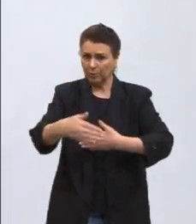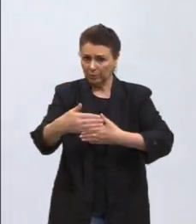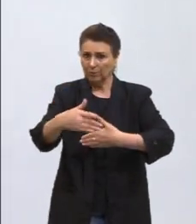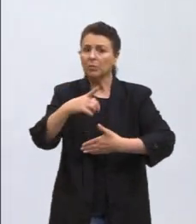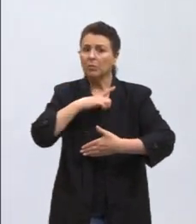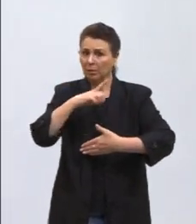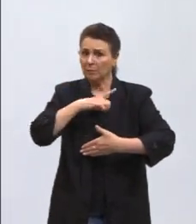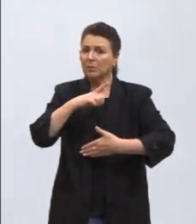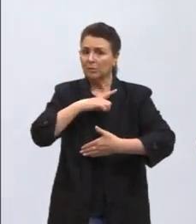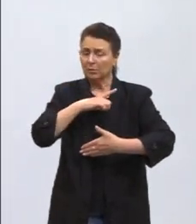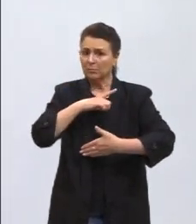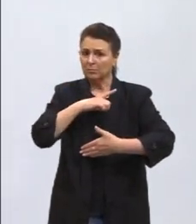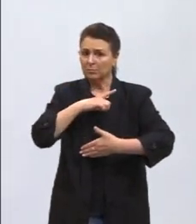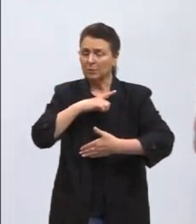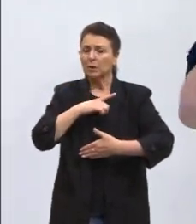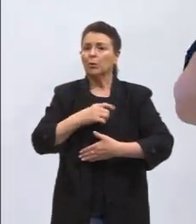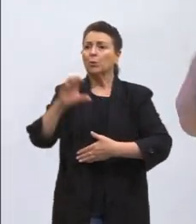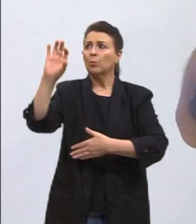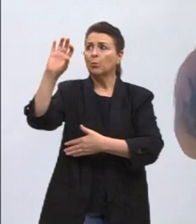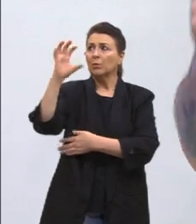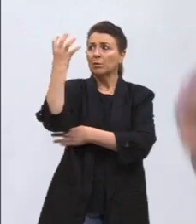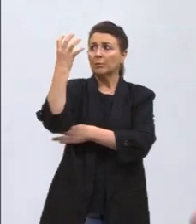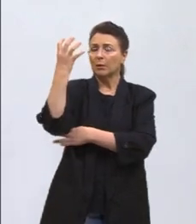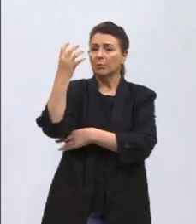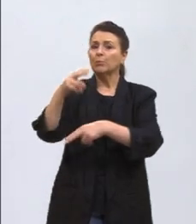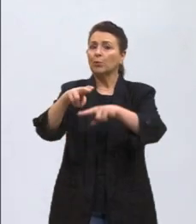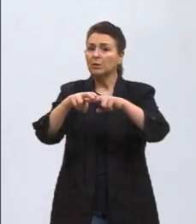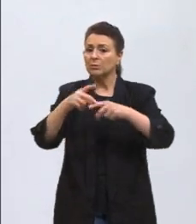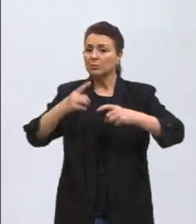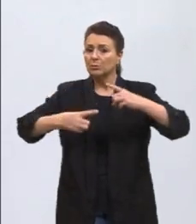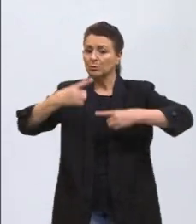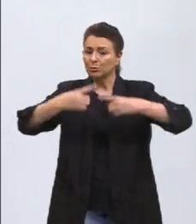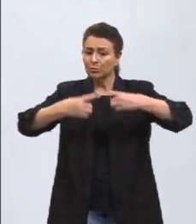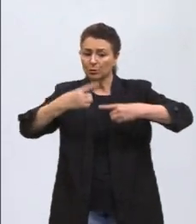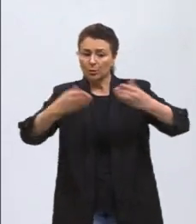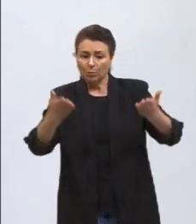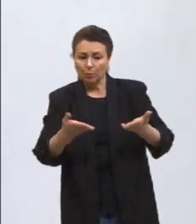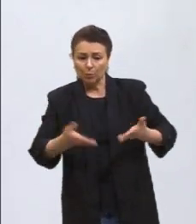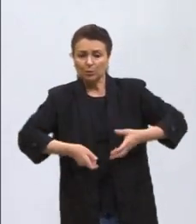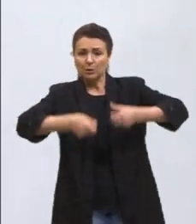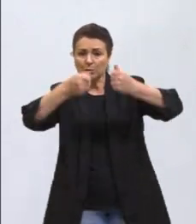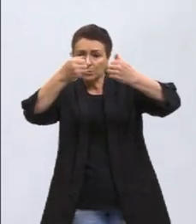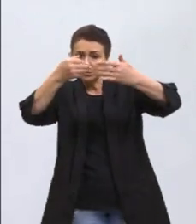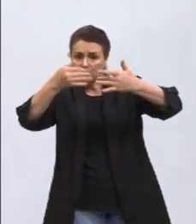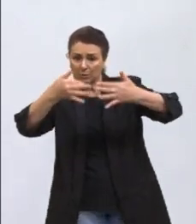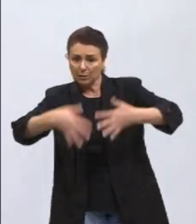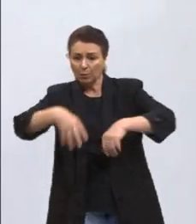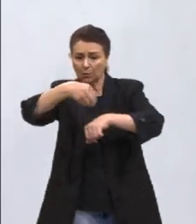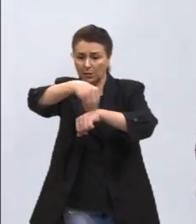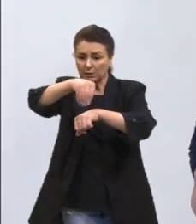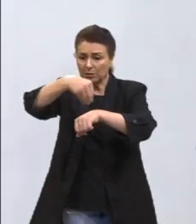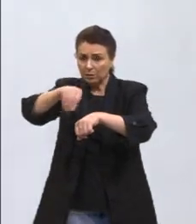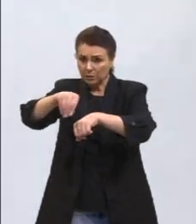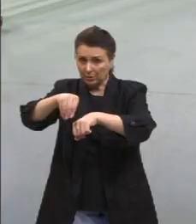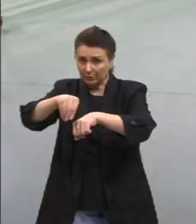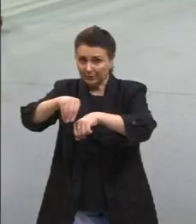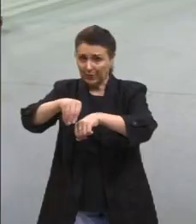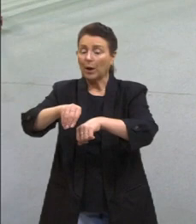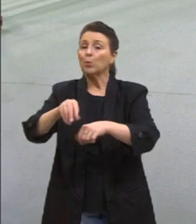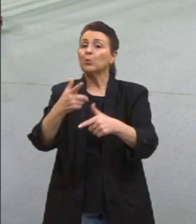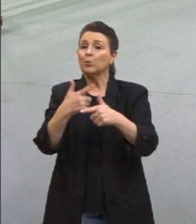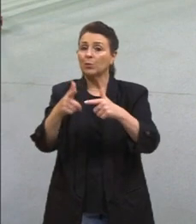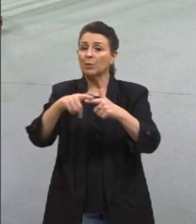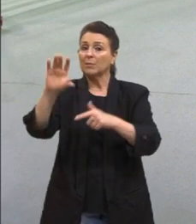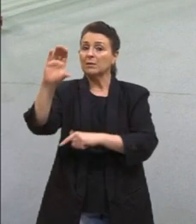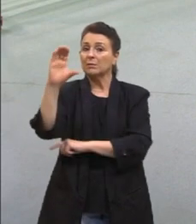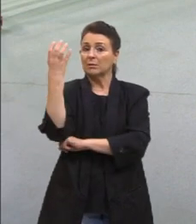fazem parte do prenem sobre o clima então nós vamos discutir nesse aulão da ciências humanas Hoje essas questões climáticas professor